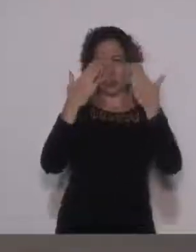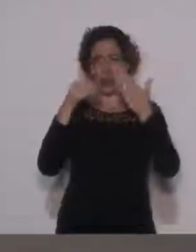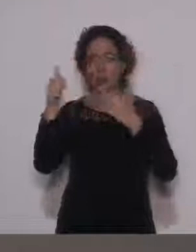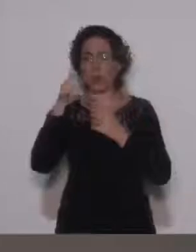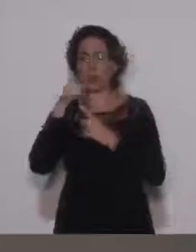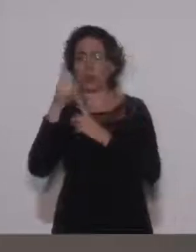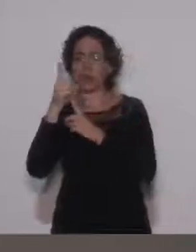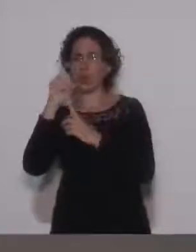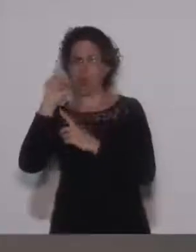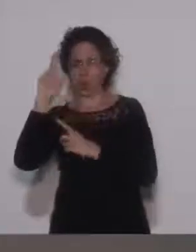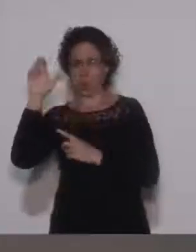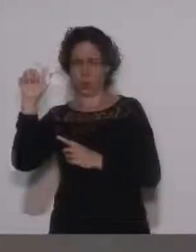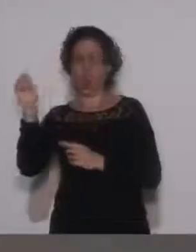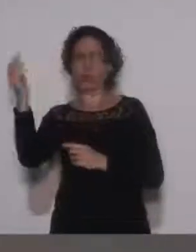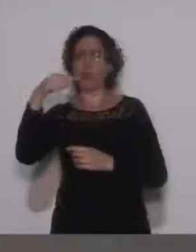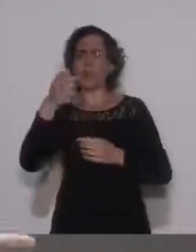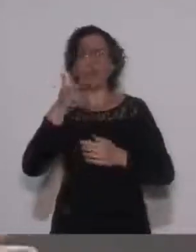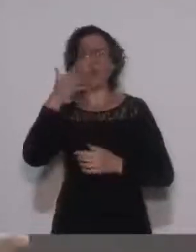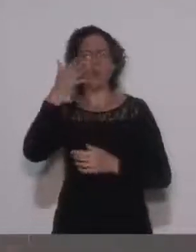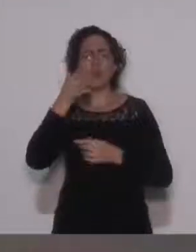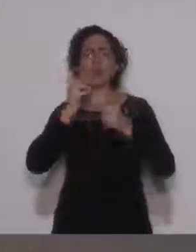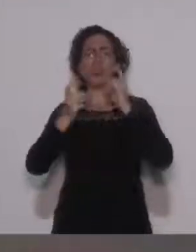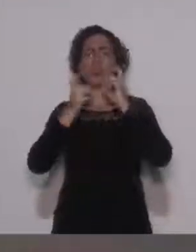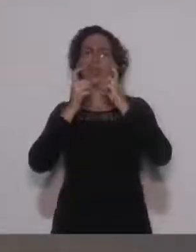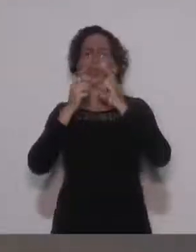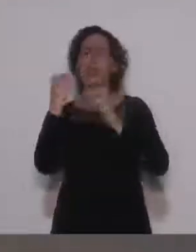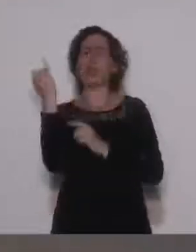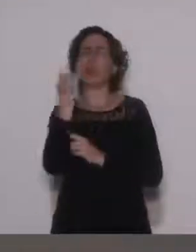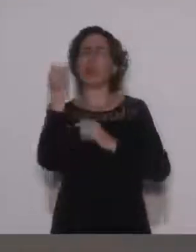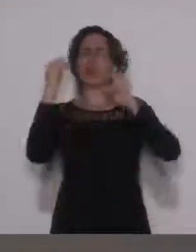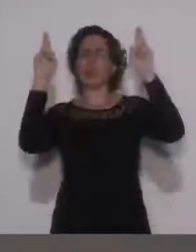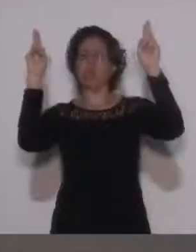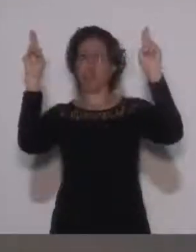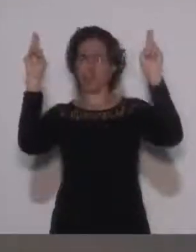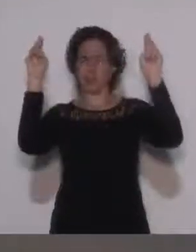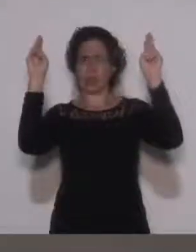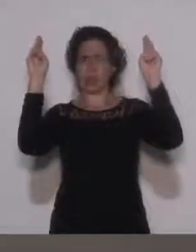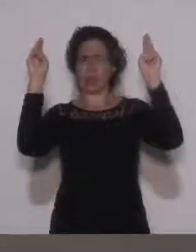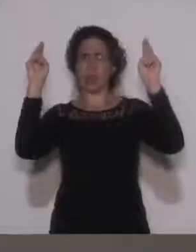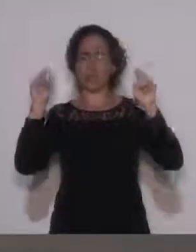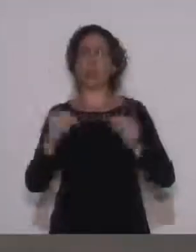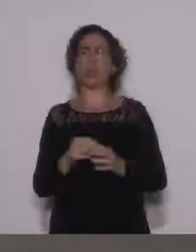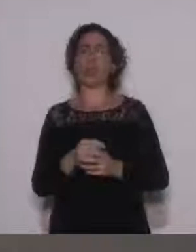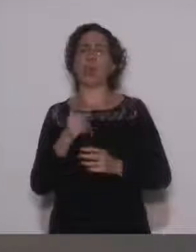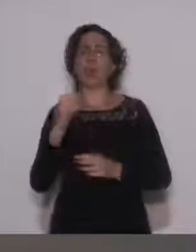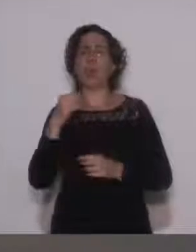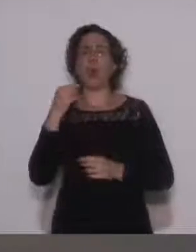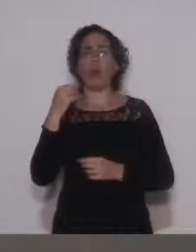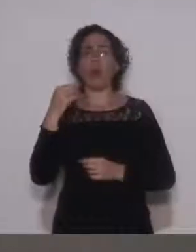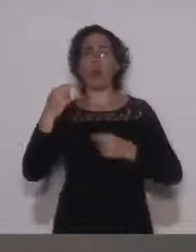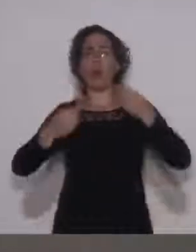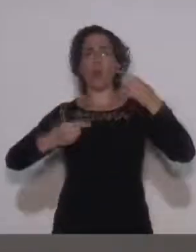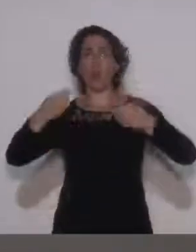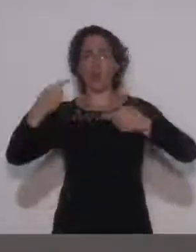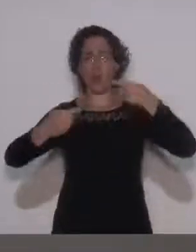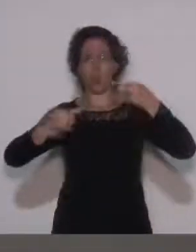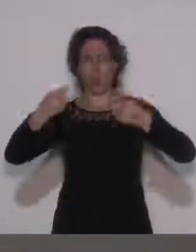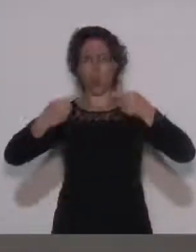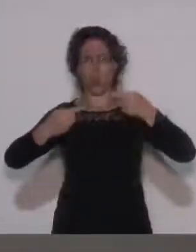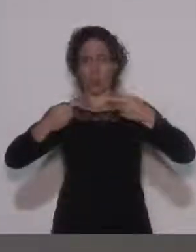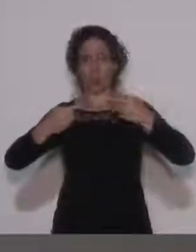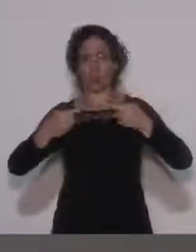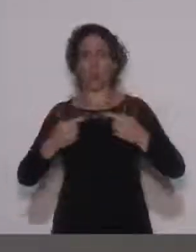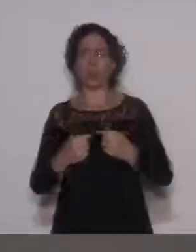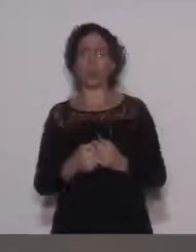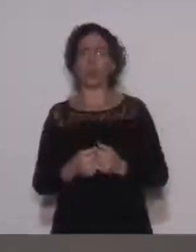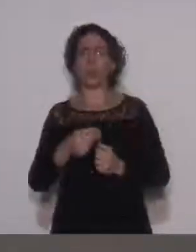e trouxeram à discussão a importância desse tema. Assim como na política partidária,